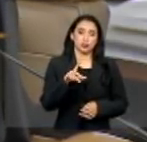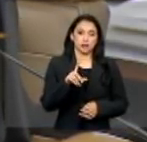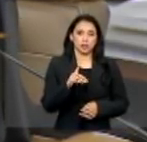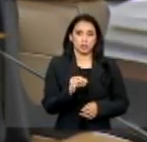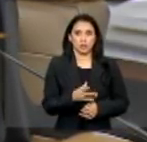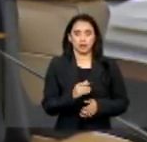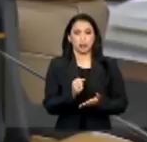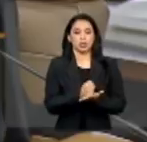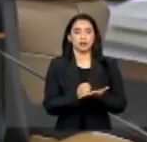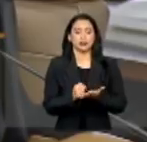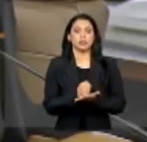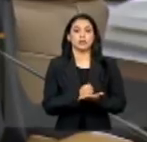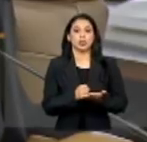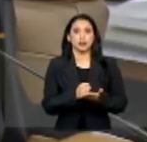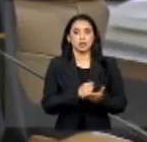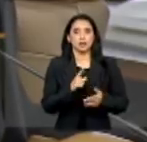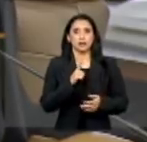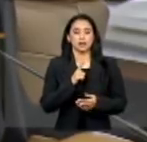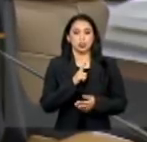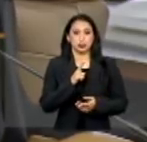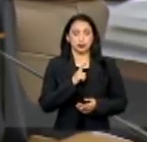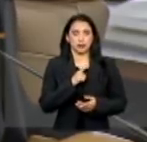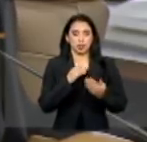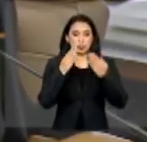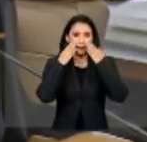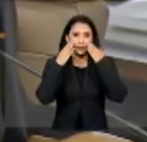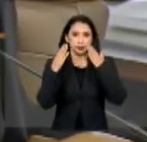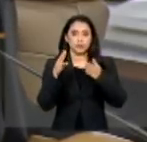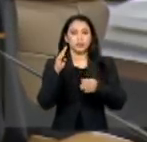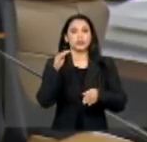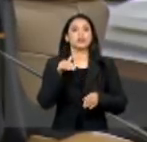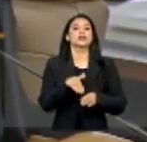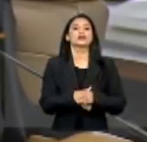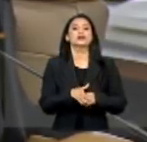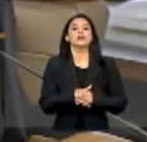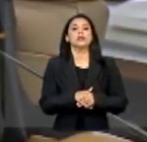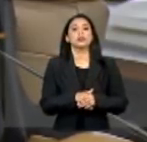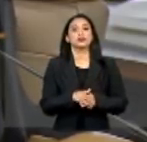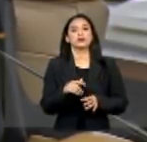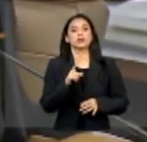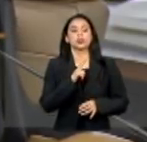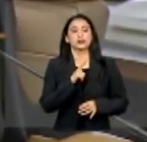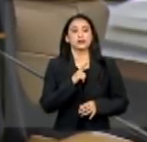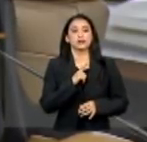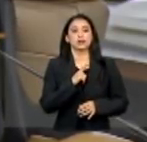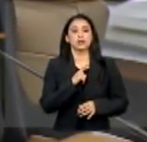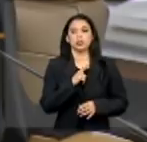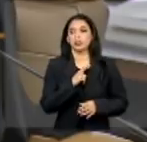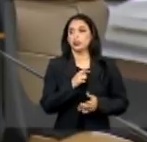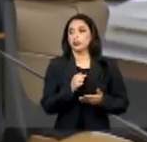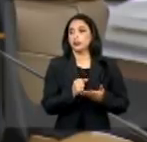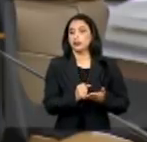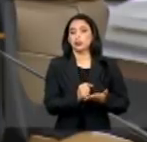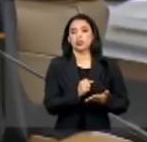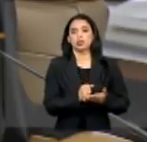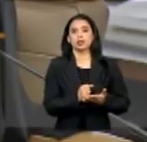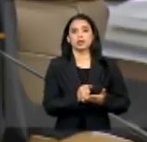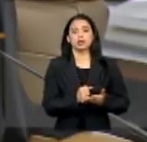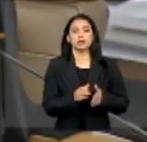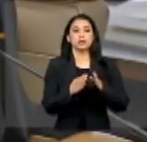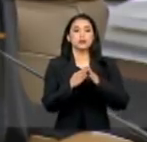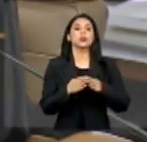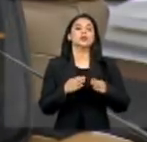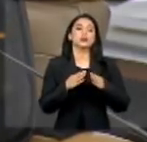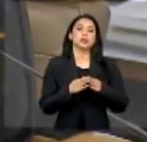premissas das quais parte para apresentar o voto que trago à colação é pedindo